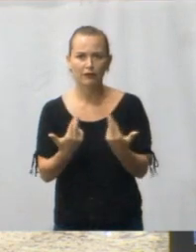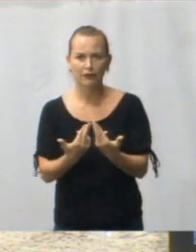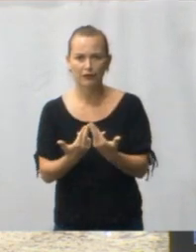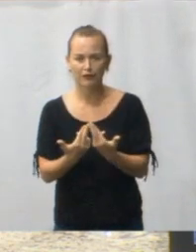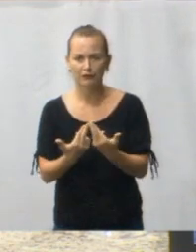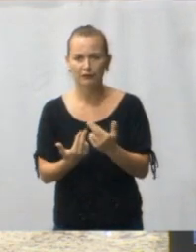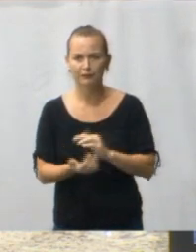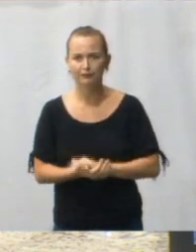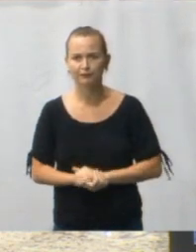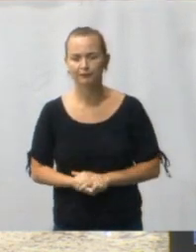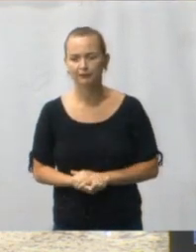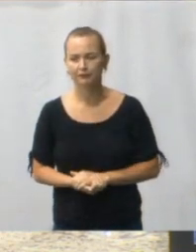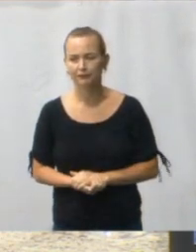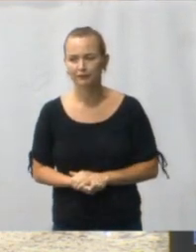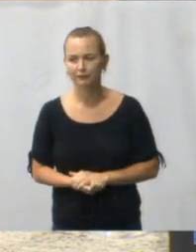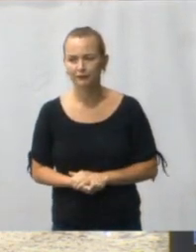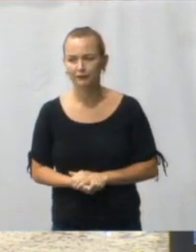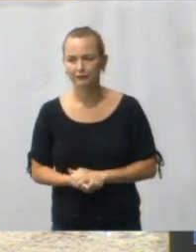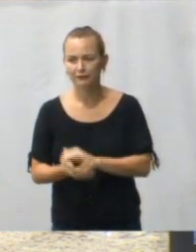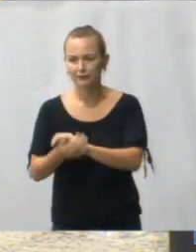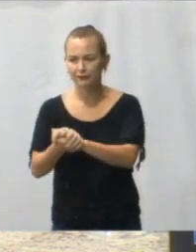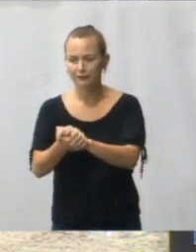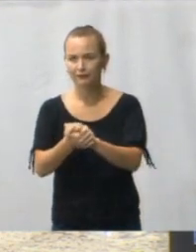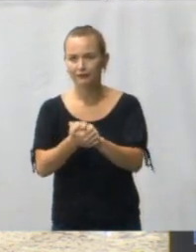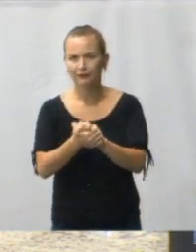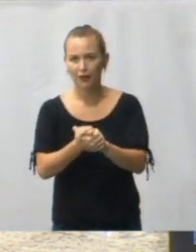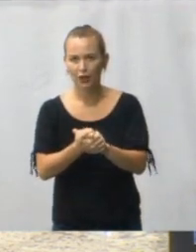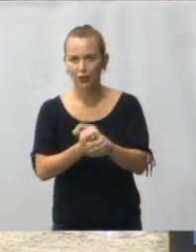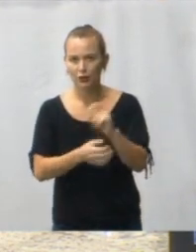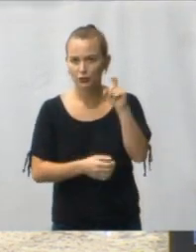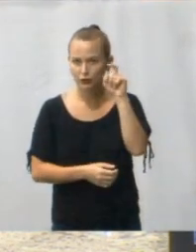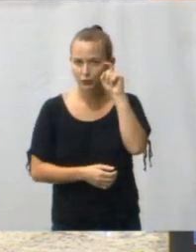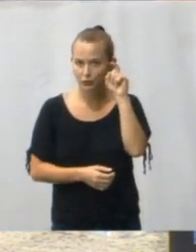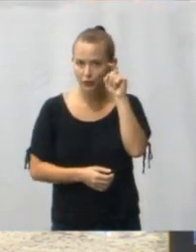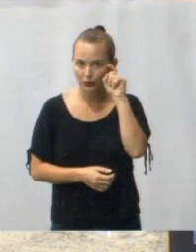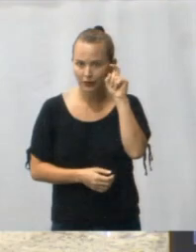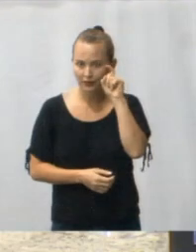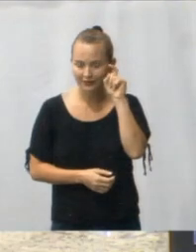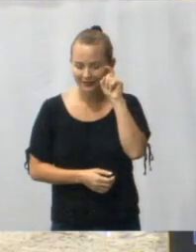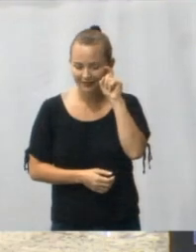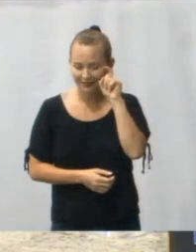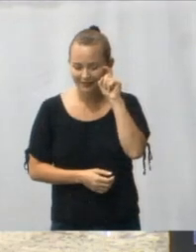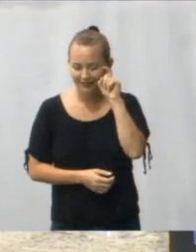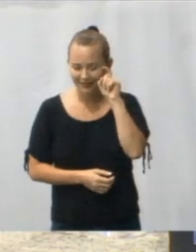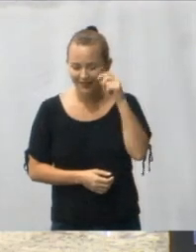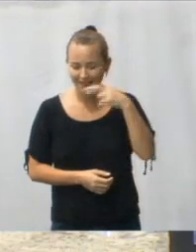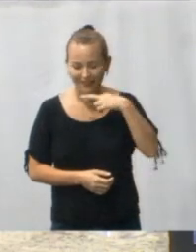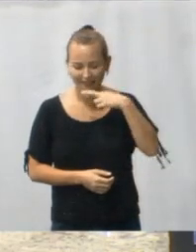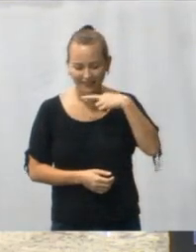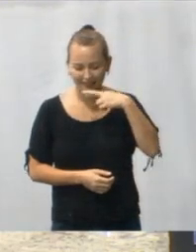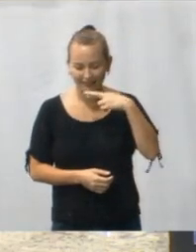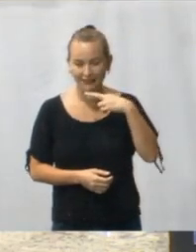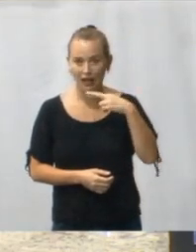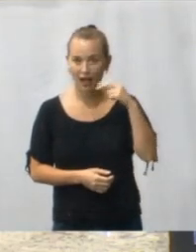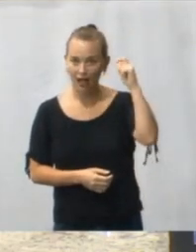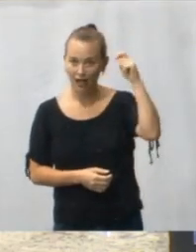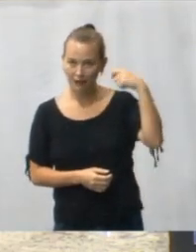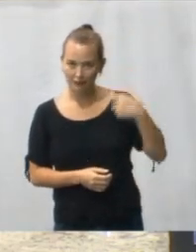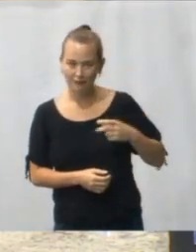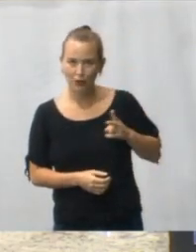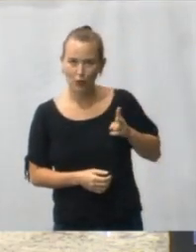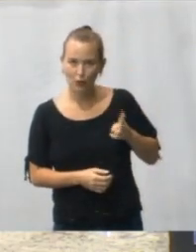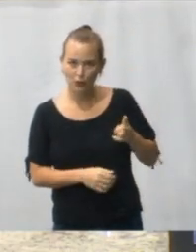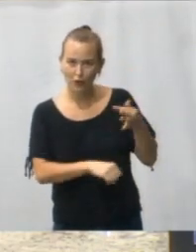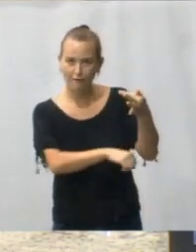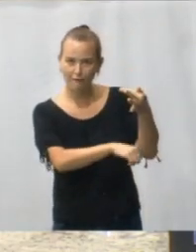extraordinária, cumprimentando a Juliana Renata das Libras, a Mabel continua comemorando, vai falando aí